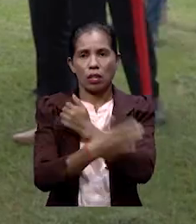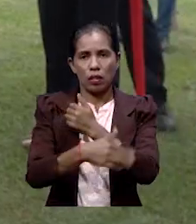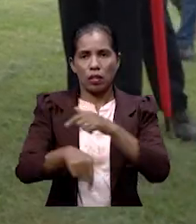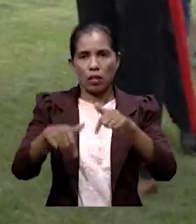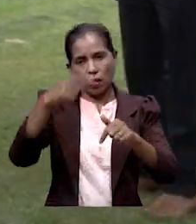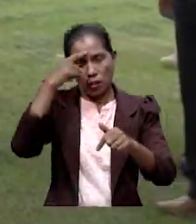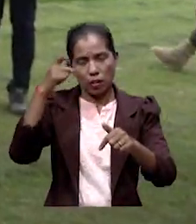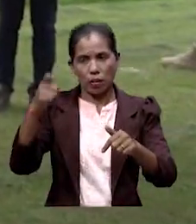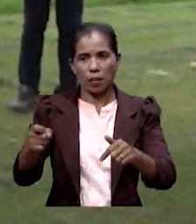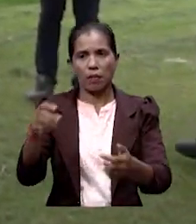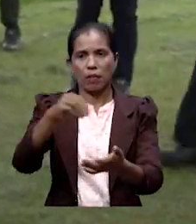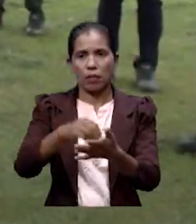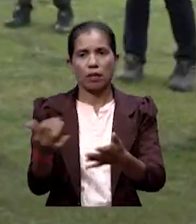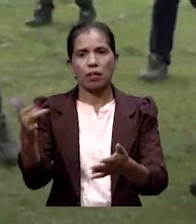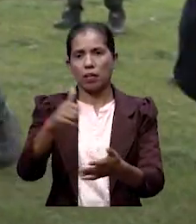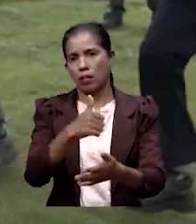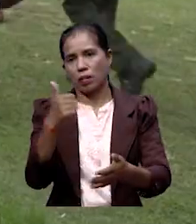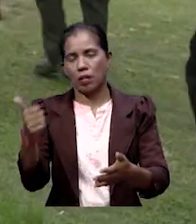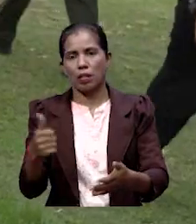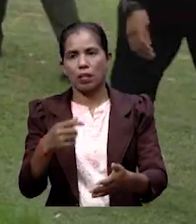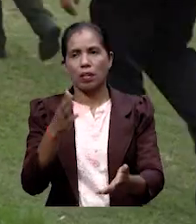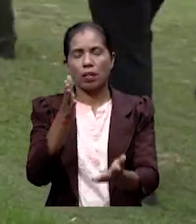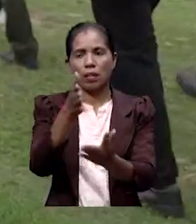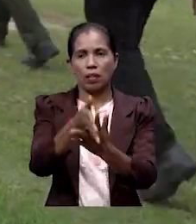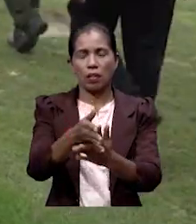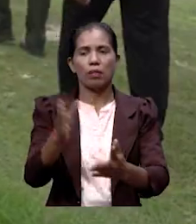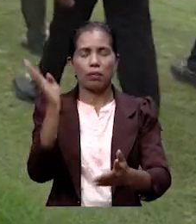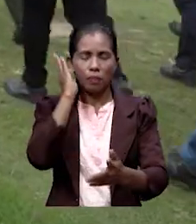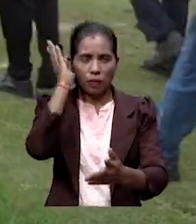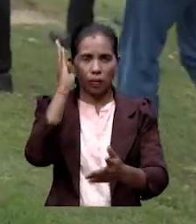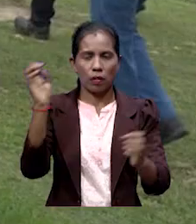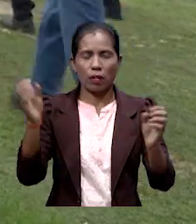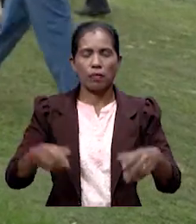também investimento siracelo que nebehatama cerveja, la cria